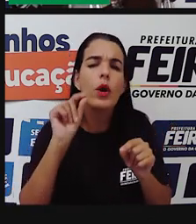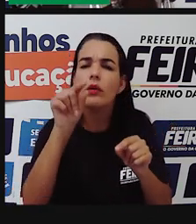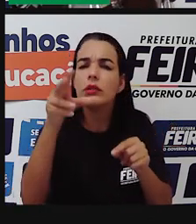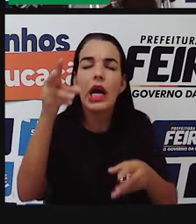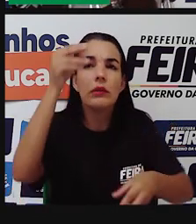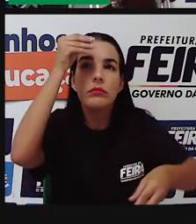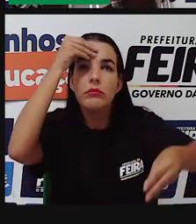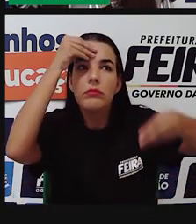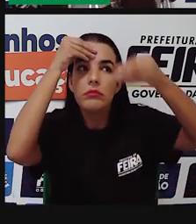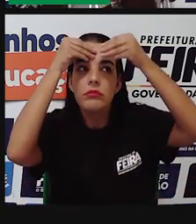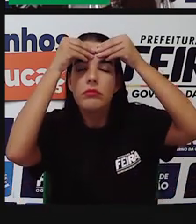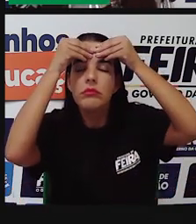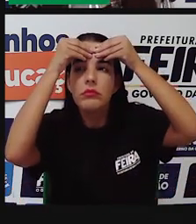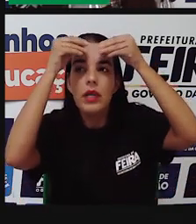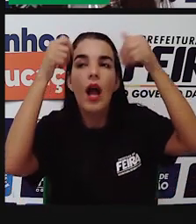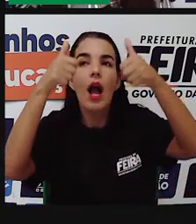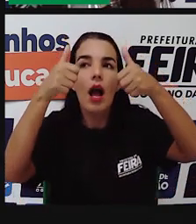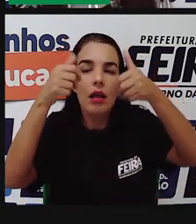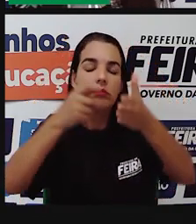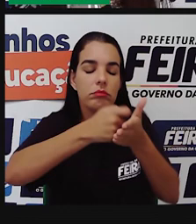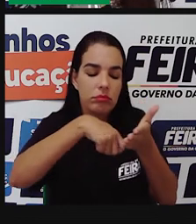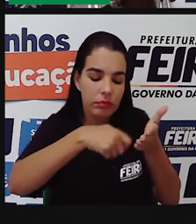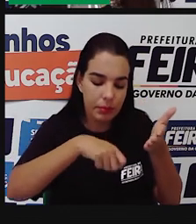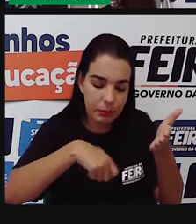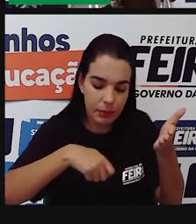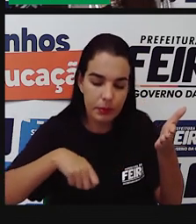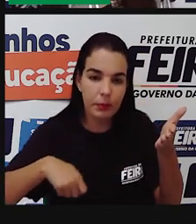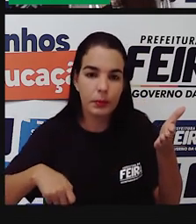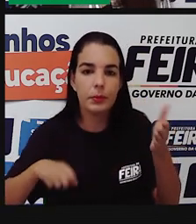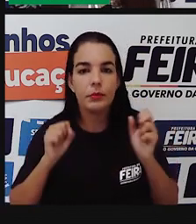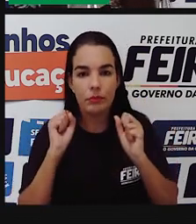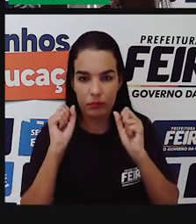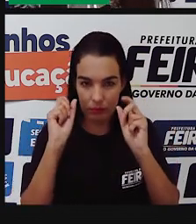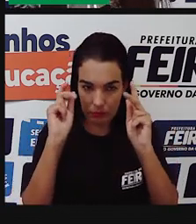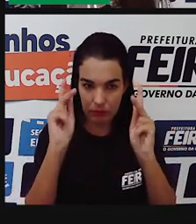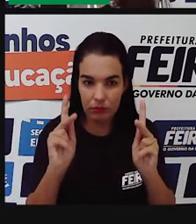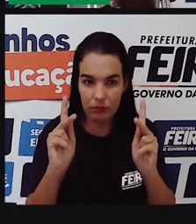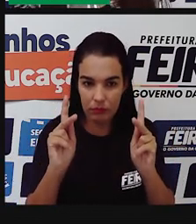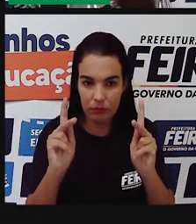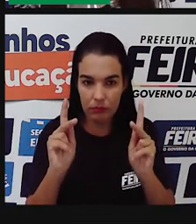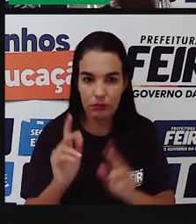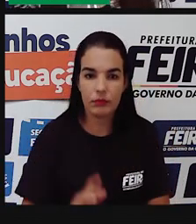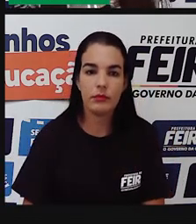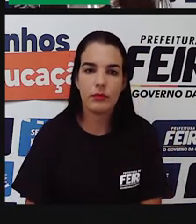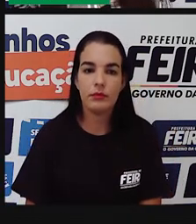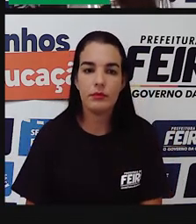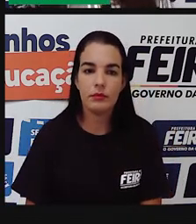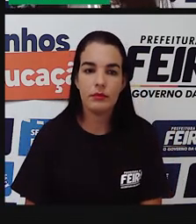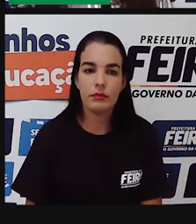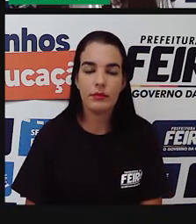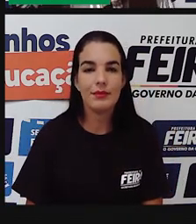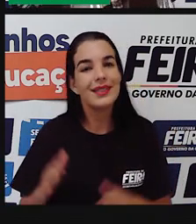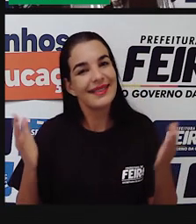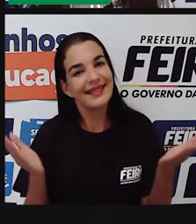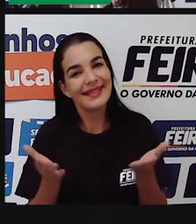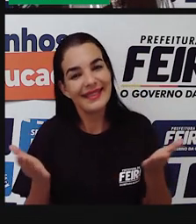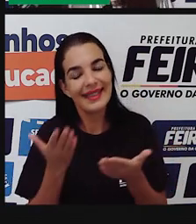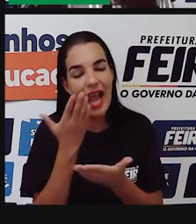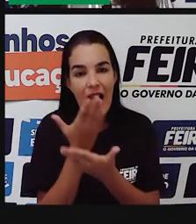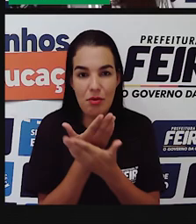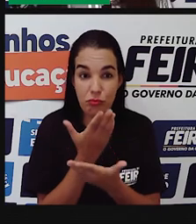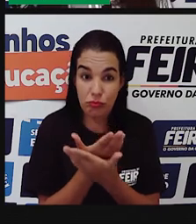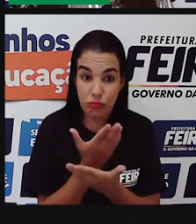a respeito disso, sempre fazendo a conexão entre os dois textos. A nossa